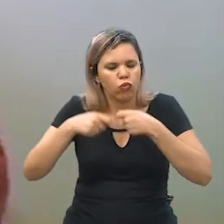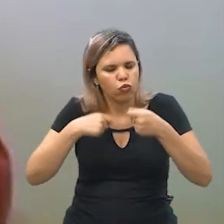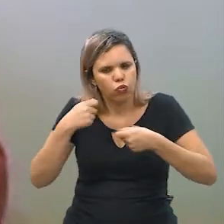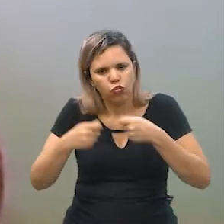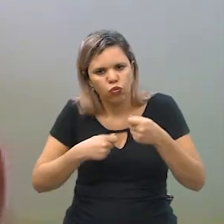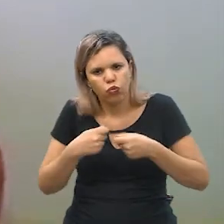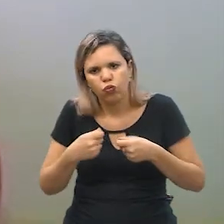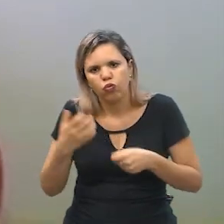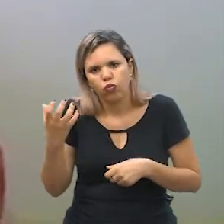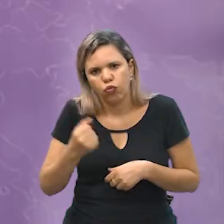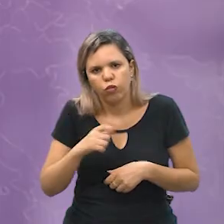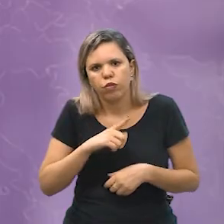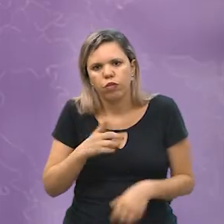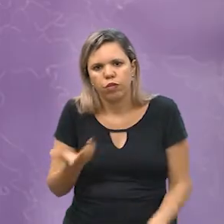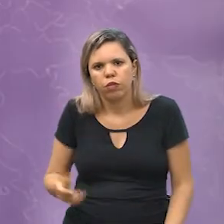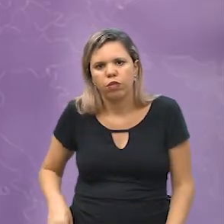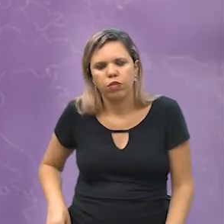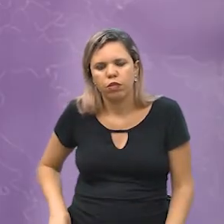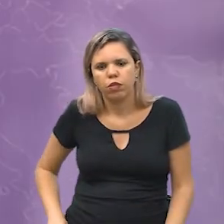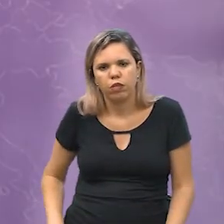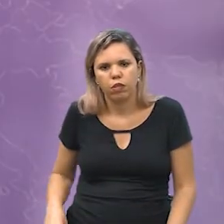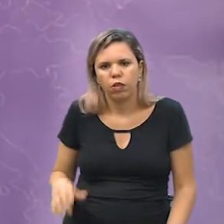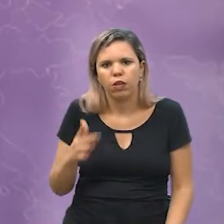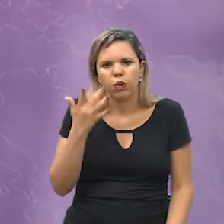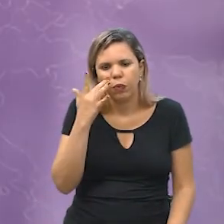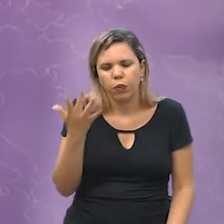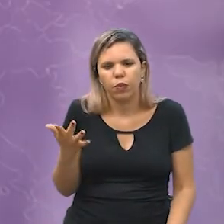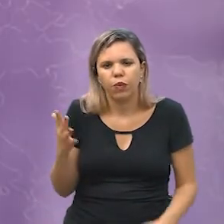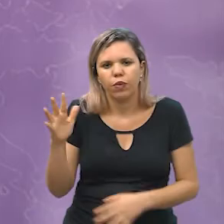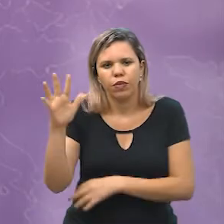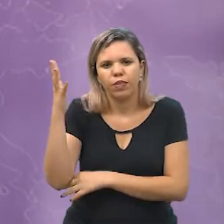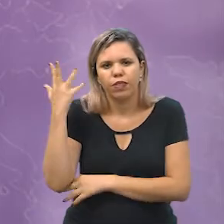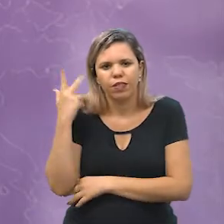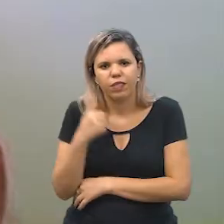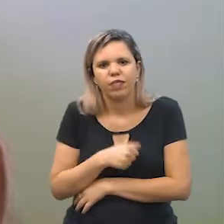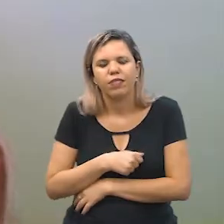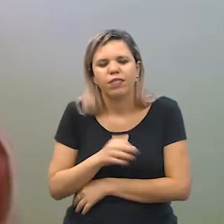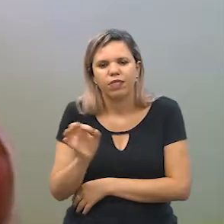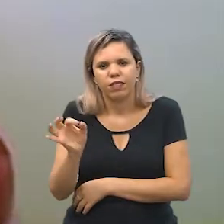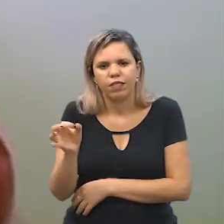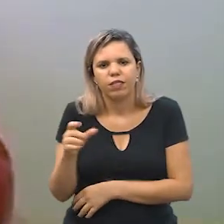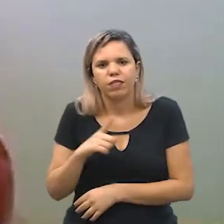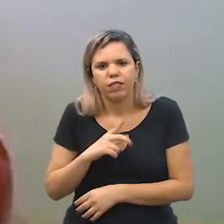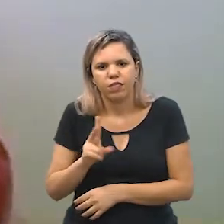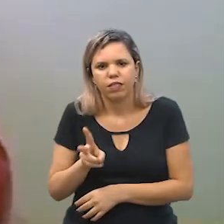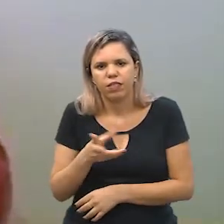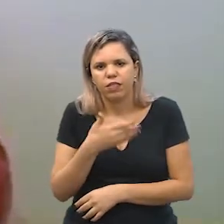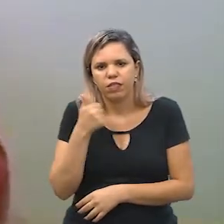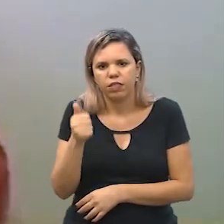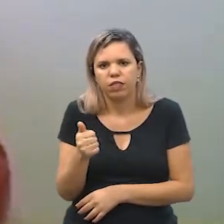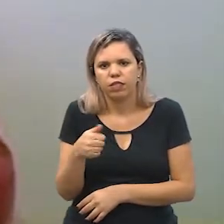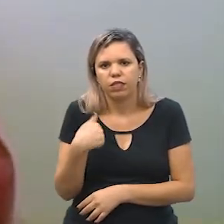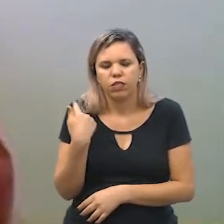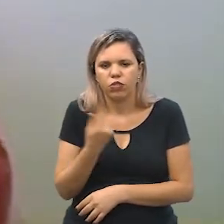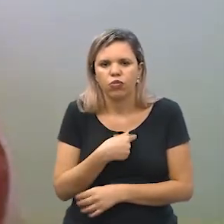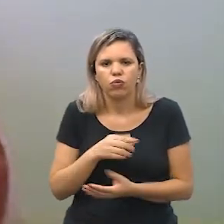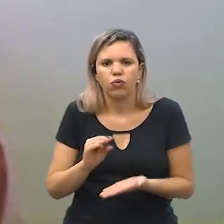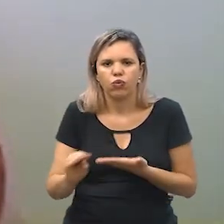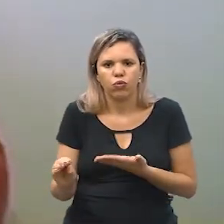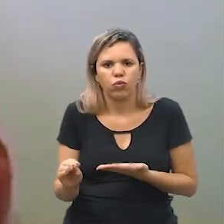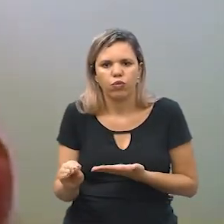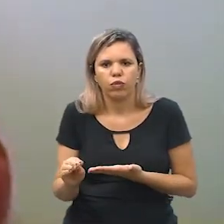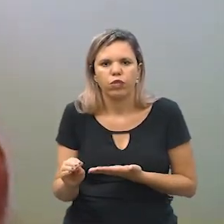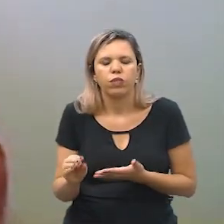um leite materno tem. É o ouro da natureza. Exatamente, é sempre preferível a gente investir,